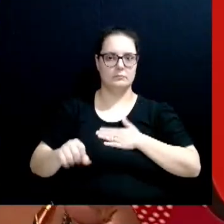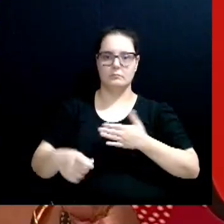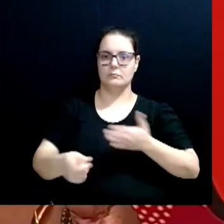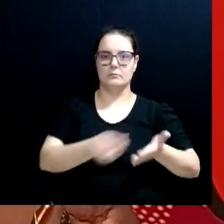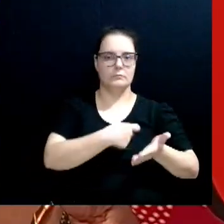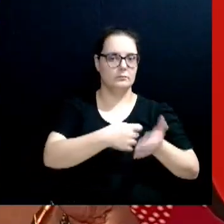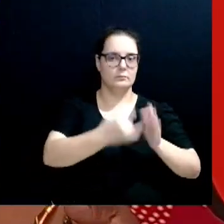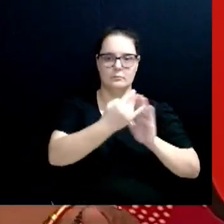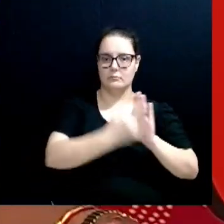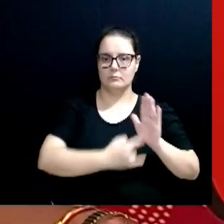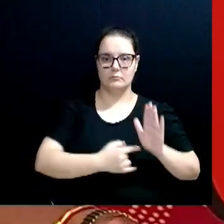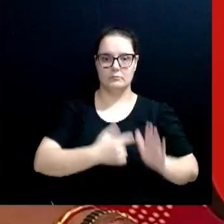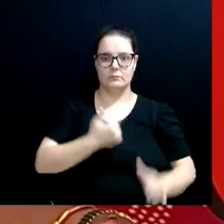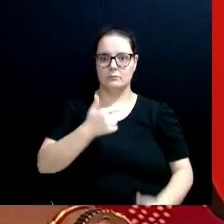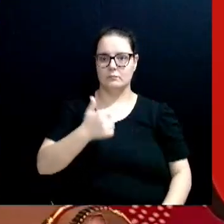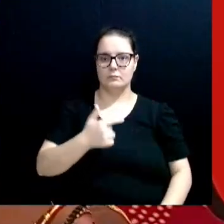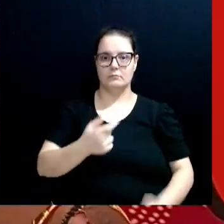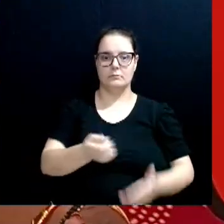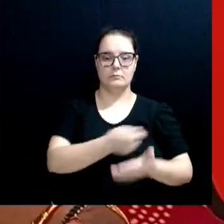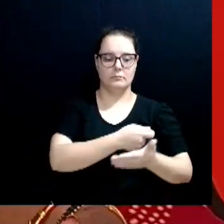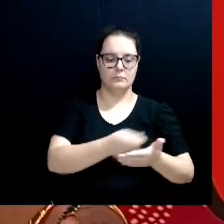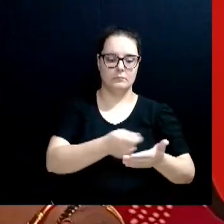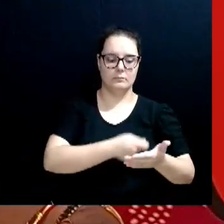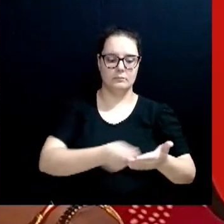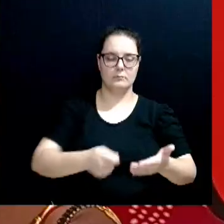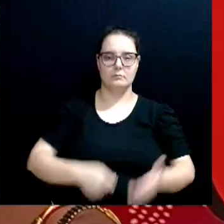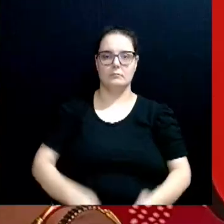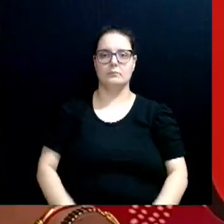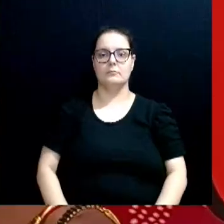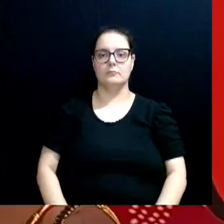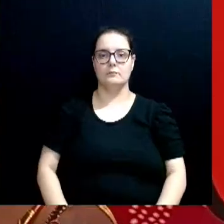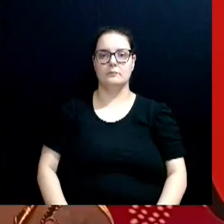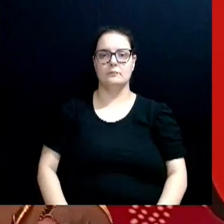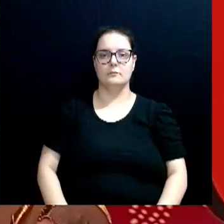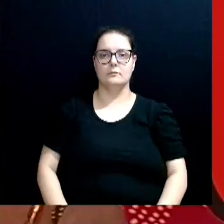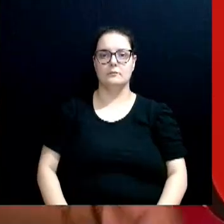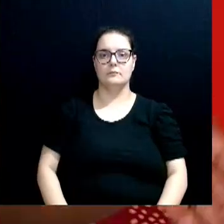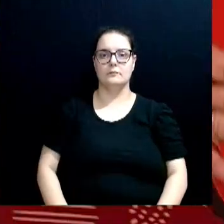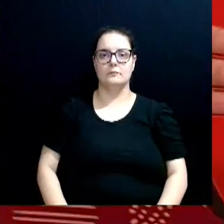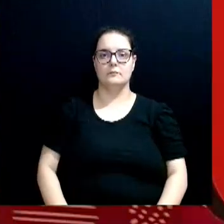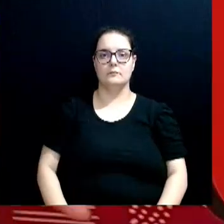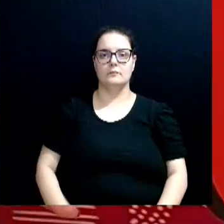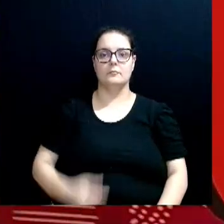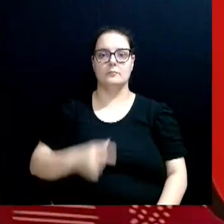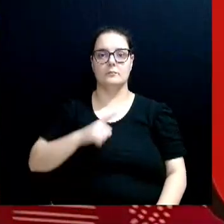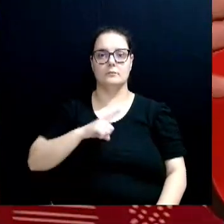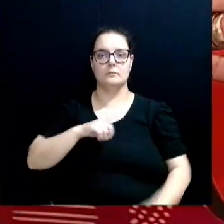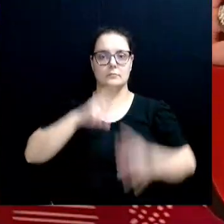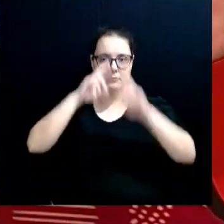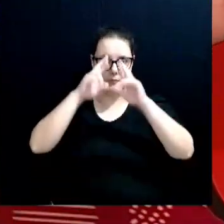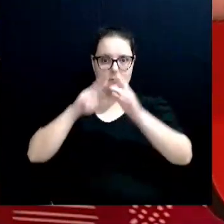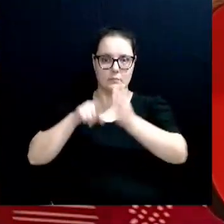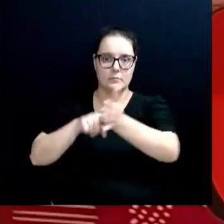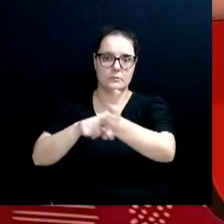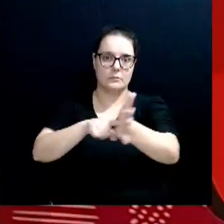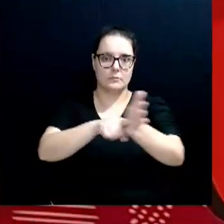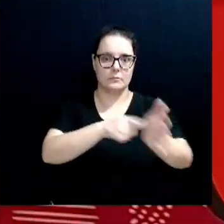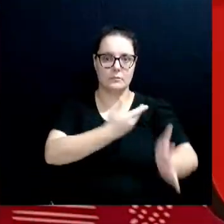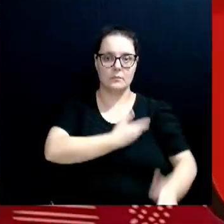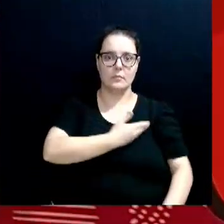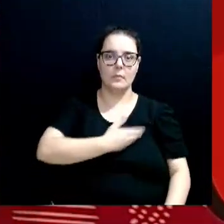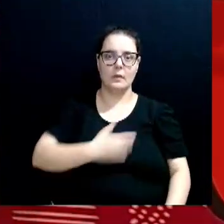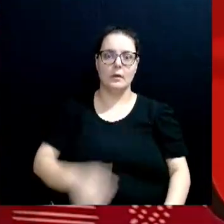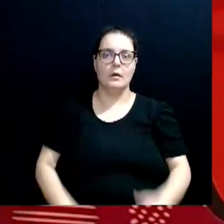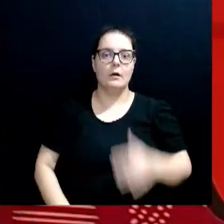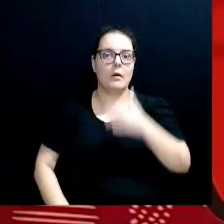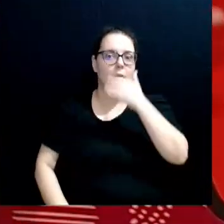não tenho escrevido. Eu tenho o respeito de perguntar para os meus amigos o que você